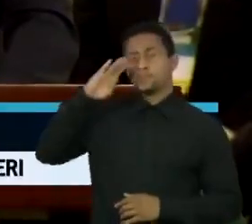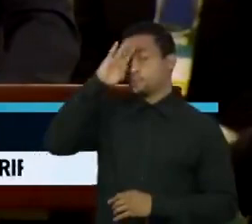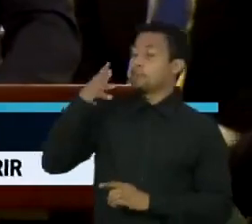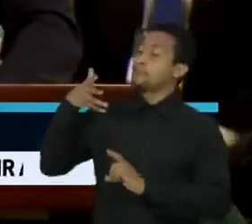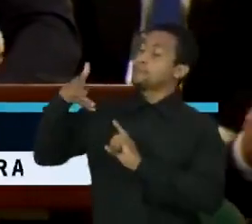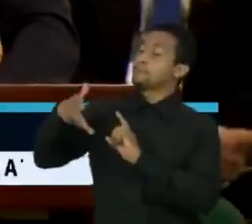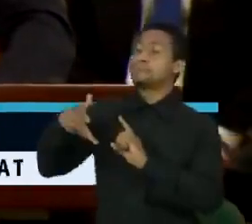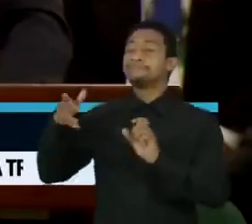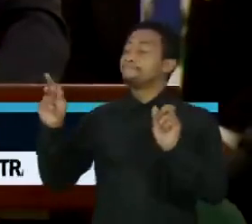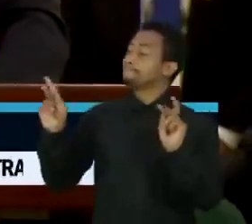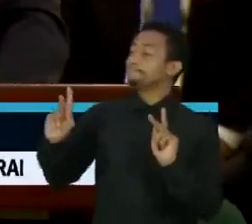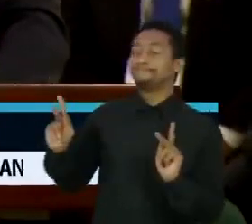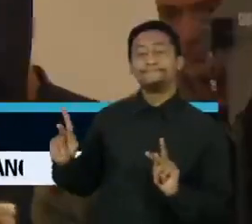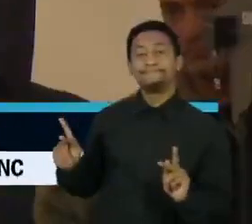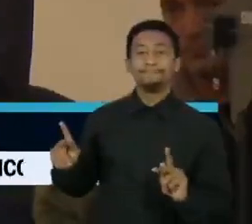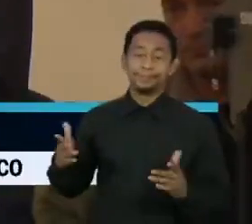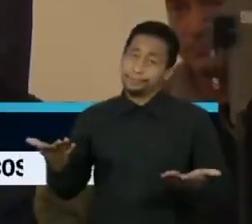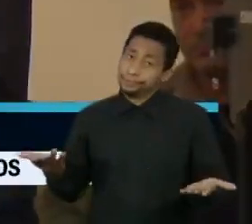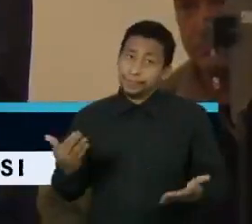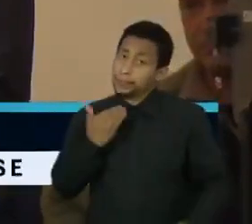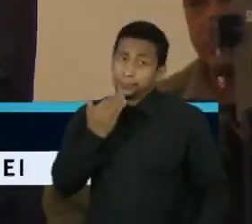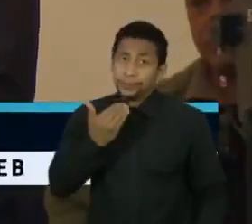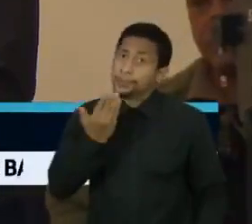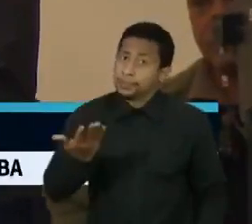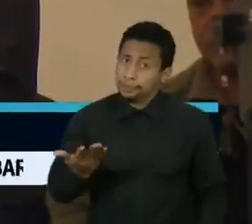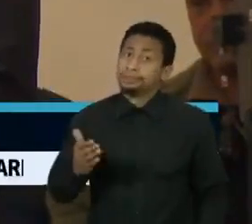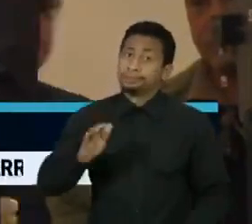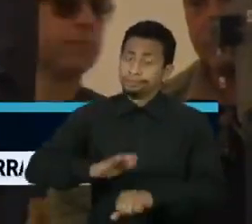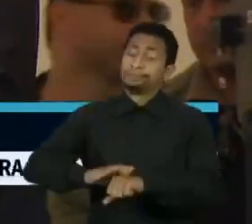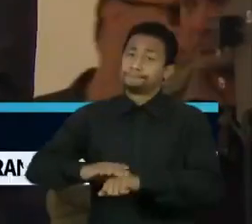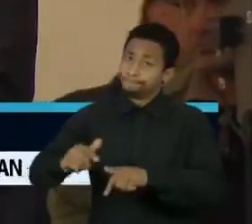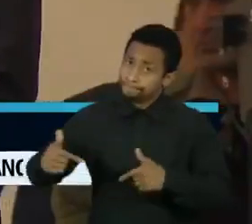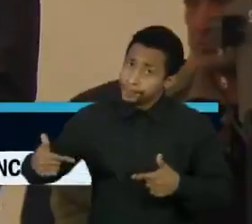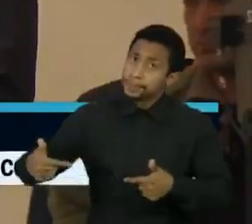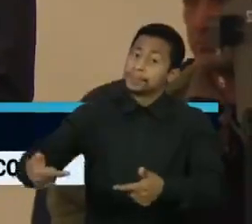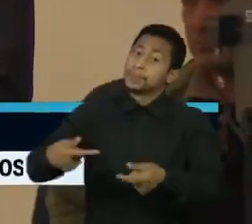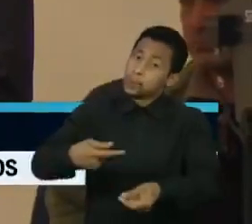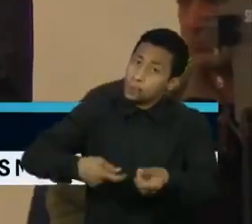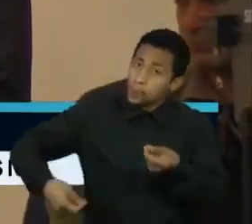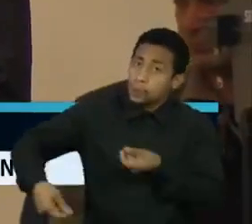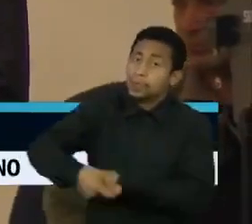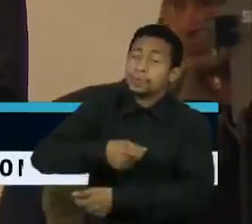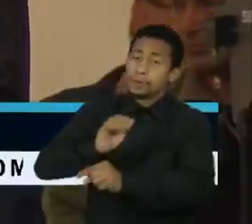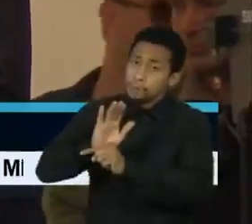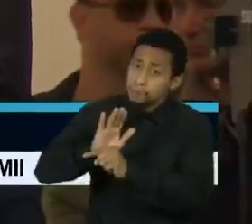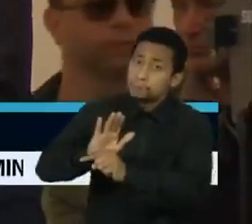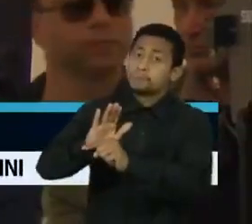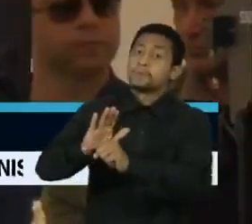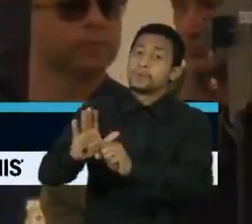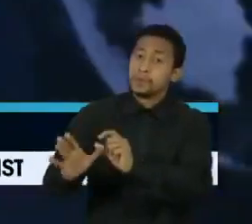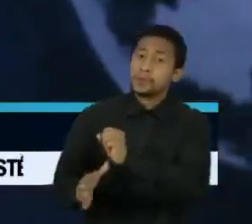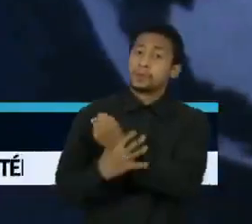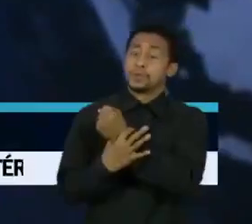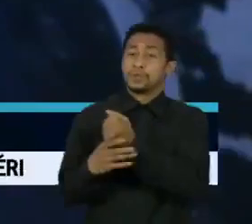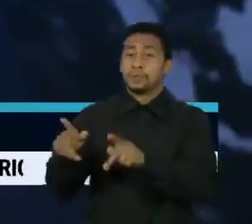seu discurso. Ele precisa tomar medidas econômicas que tragam alguma segurança à